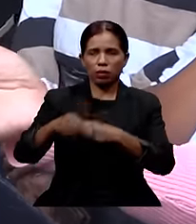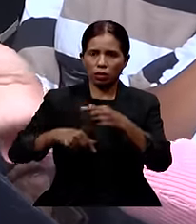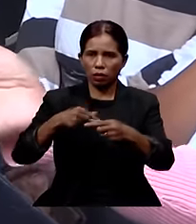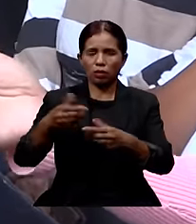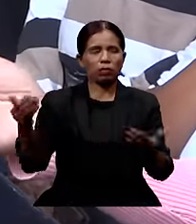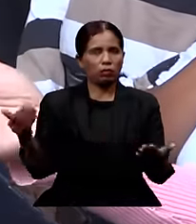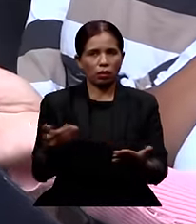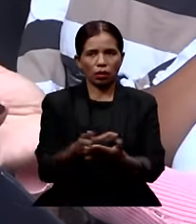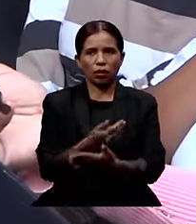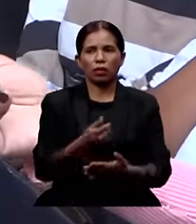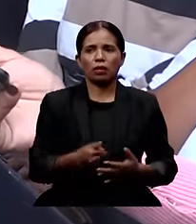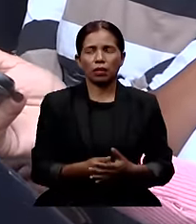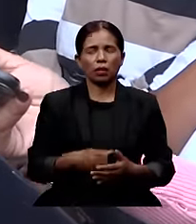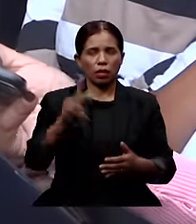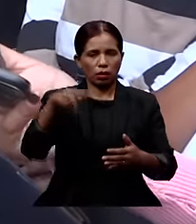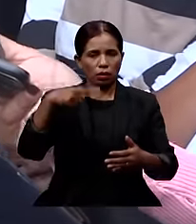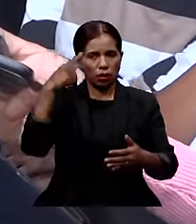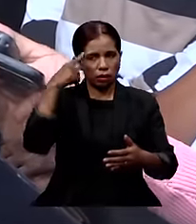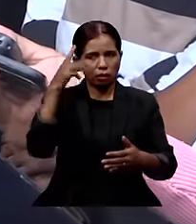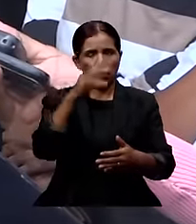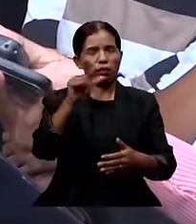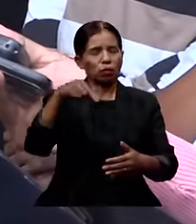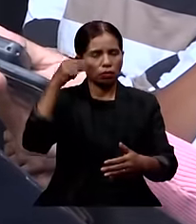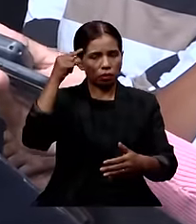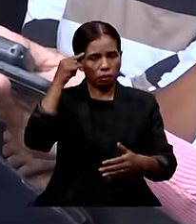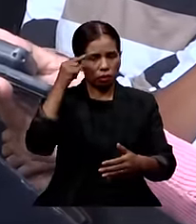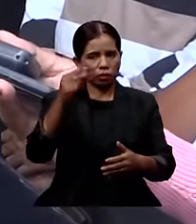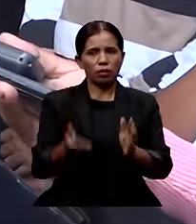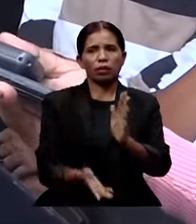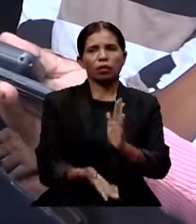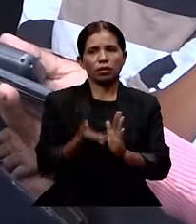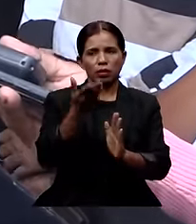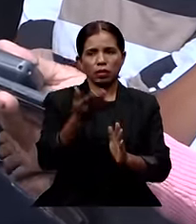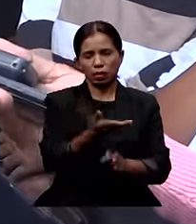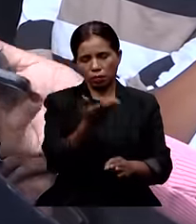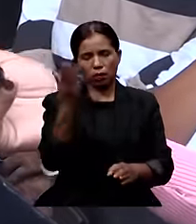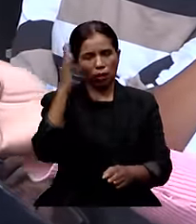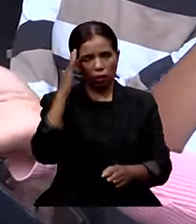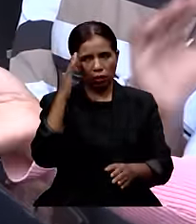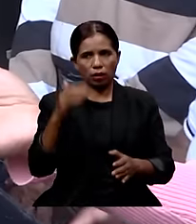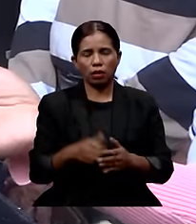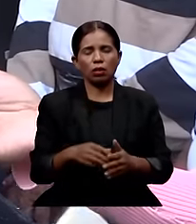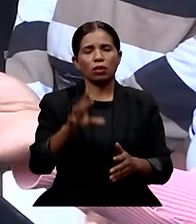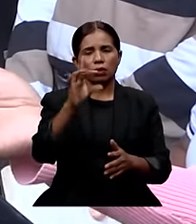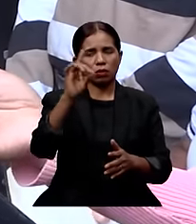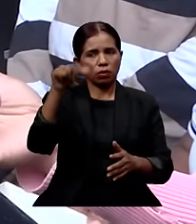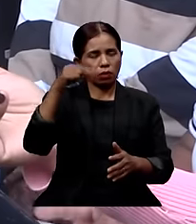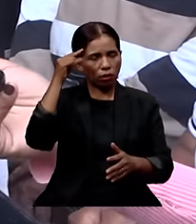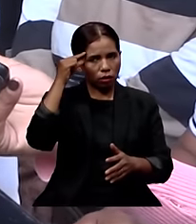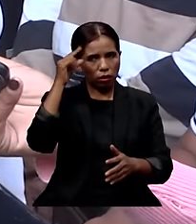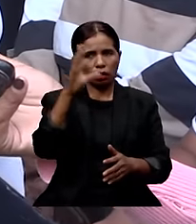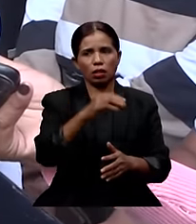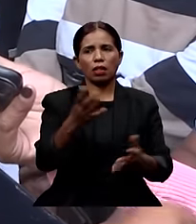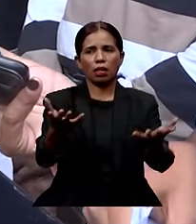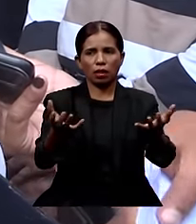fon ne é política cada governo quando sai. Então, você atento, o oitavo governo constitucional, a